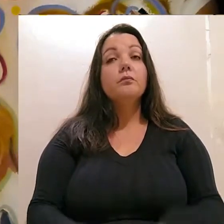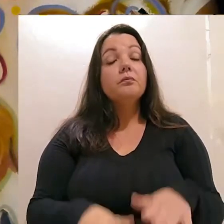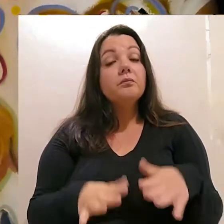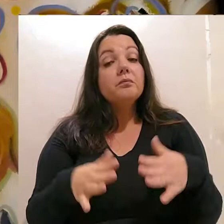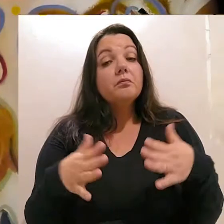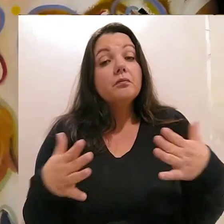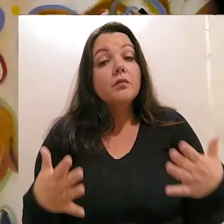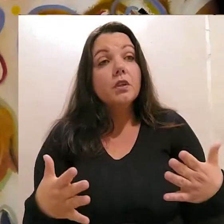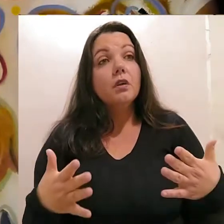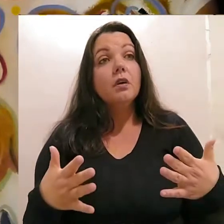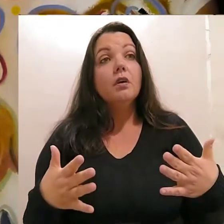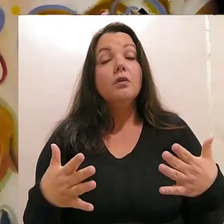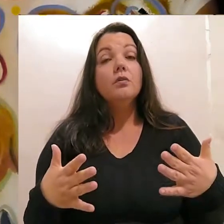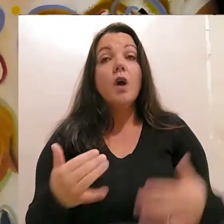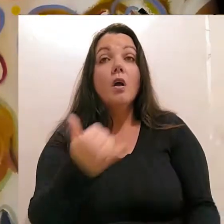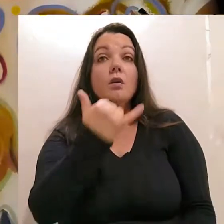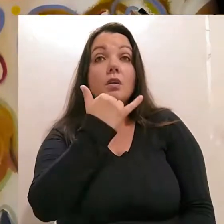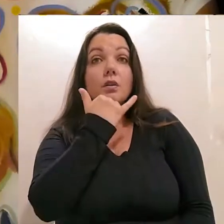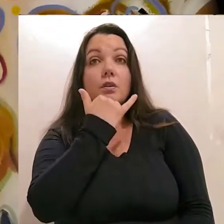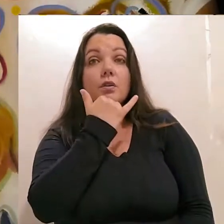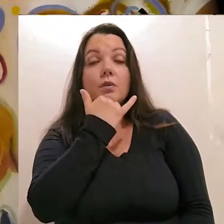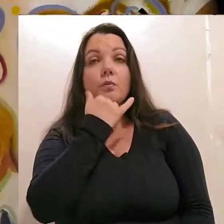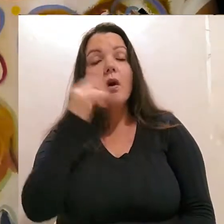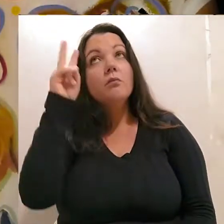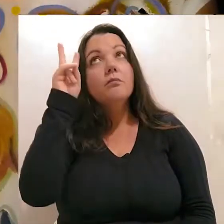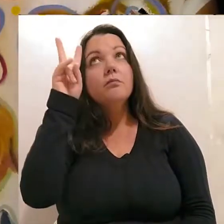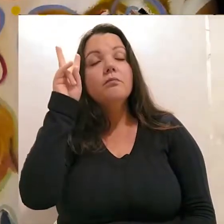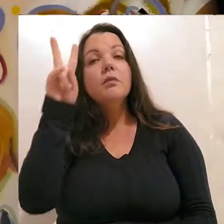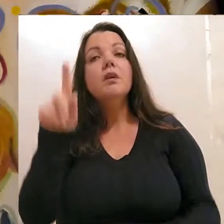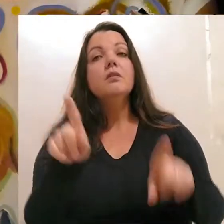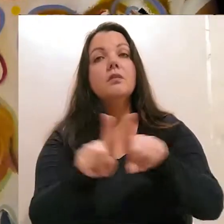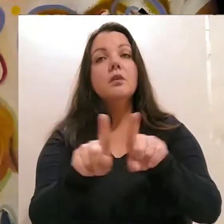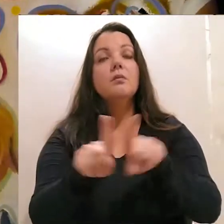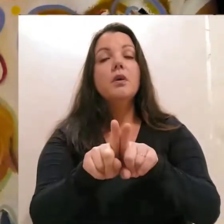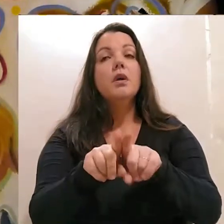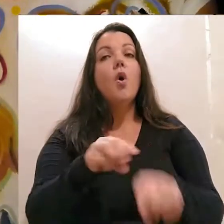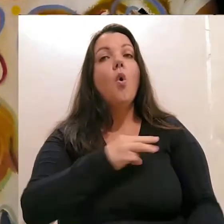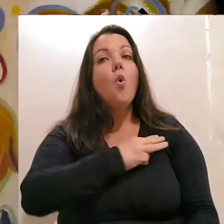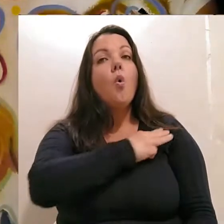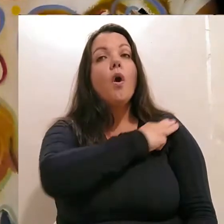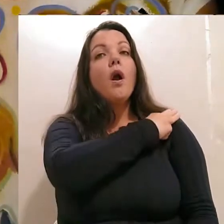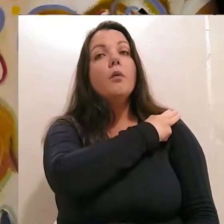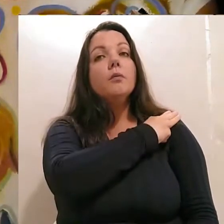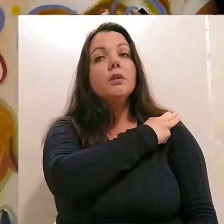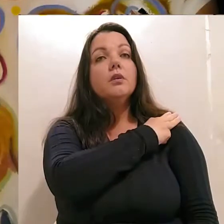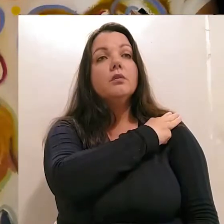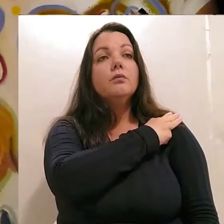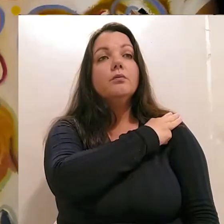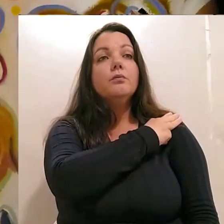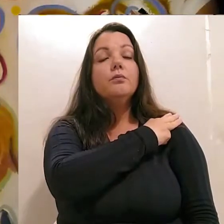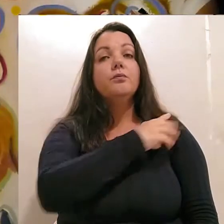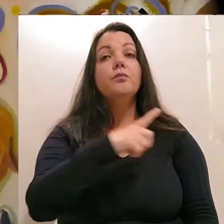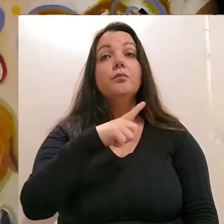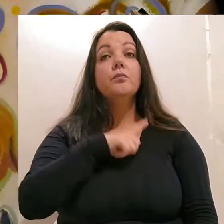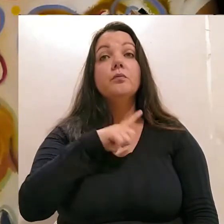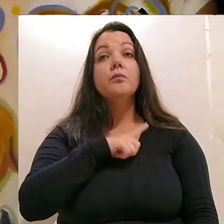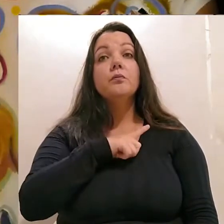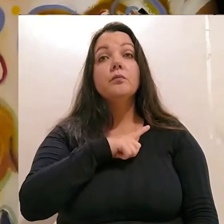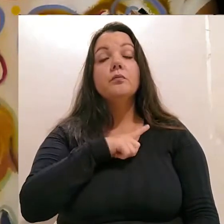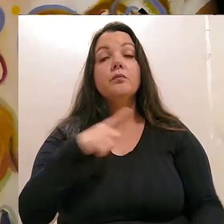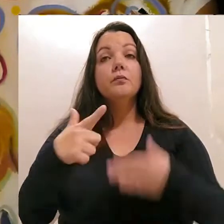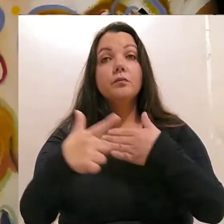então qualquer coisa é o desculpa mas uma coisa que eu tô lembrando o capitão também ele tem a